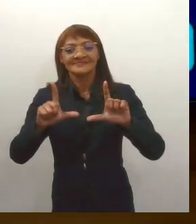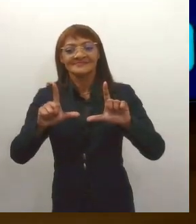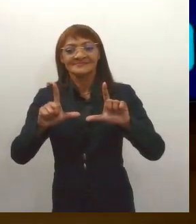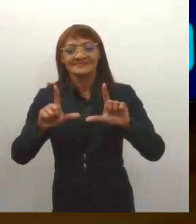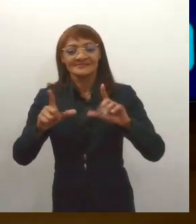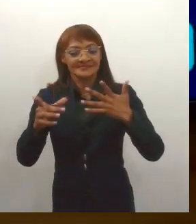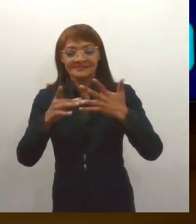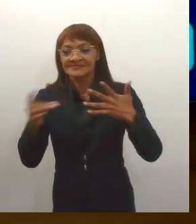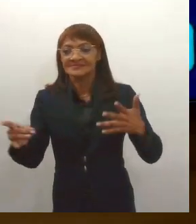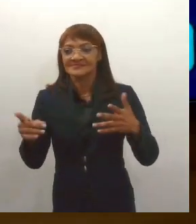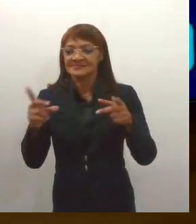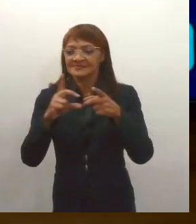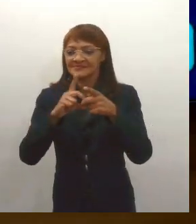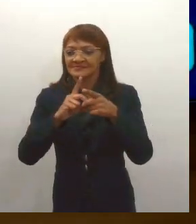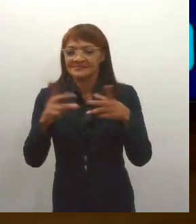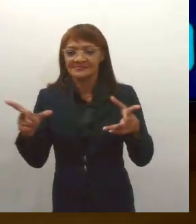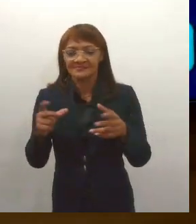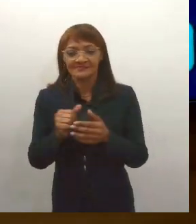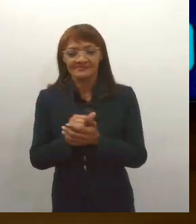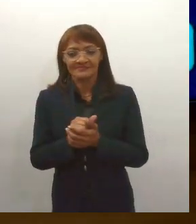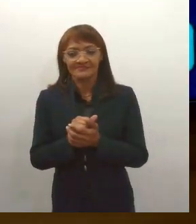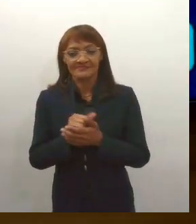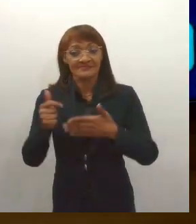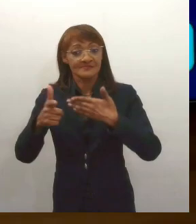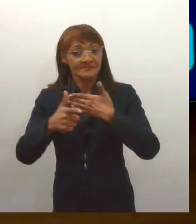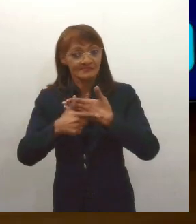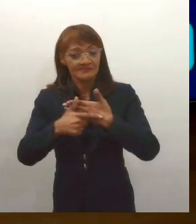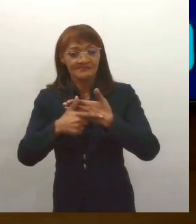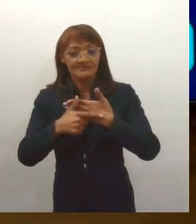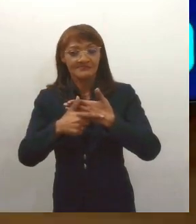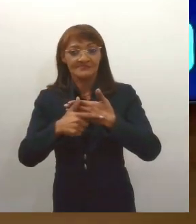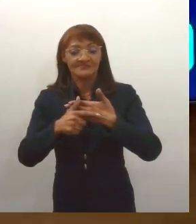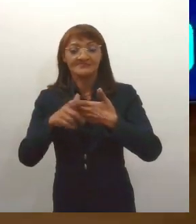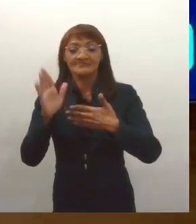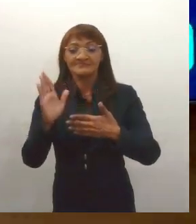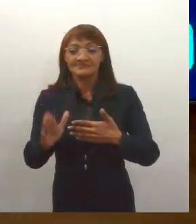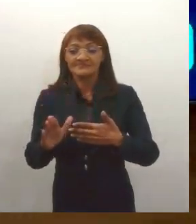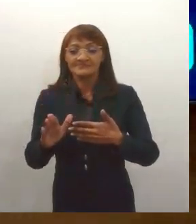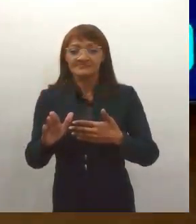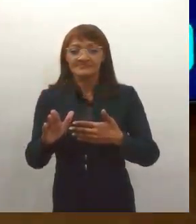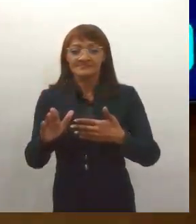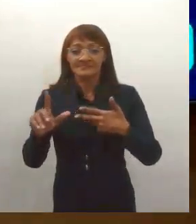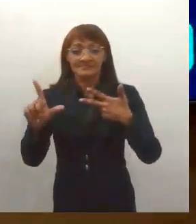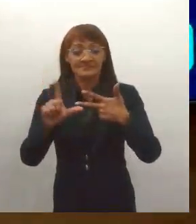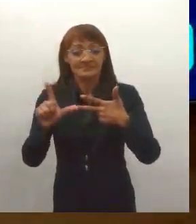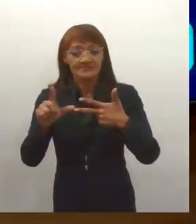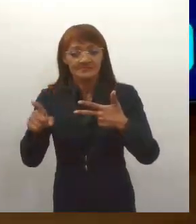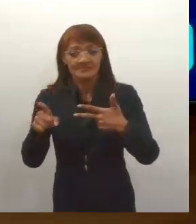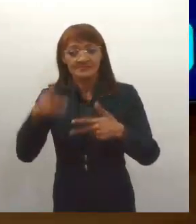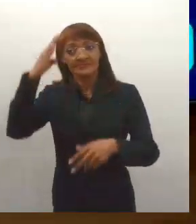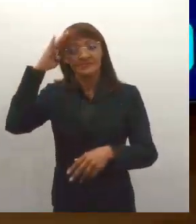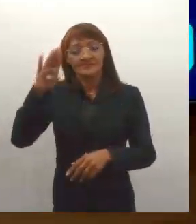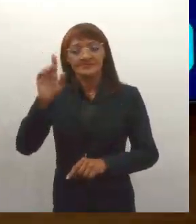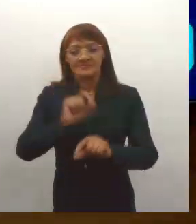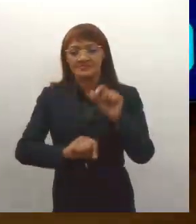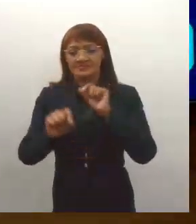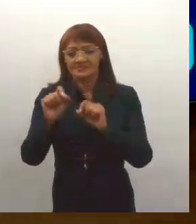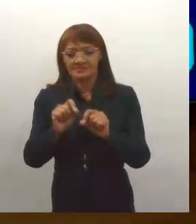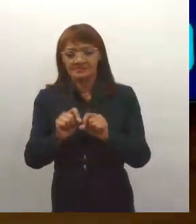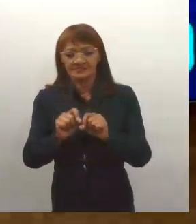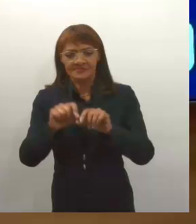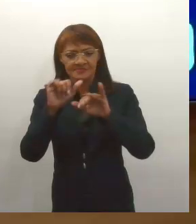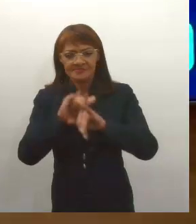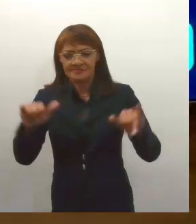papel do Legislativo mas com maior foco e o principal que que é trazer todo esse trabalho do Legislativo para o